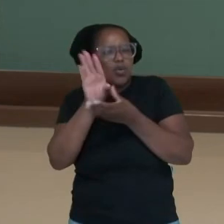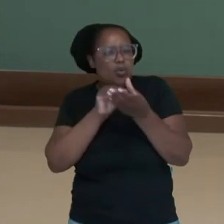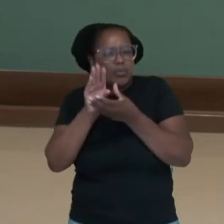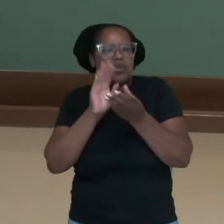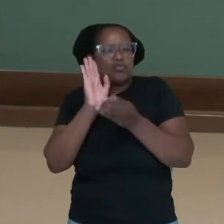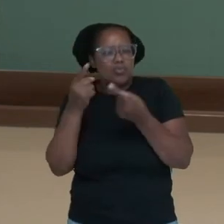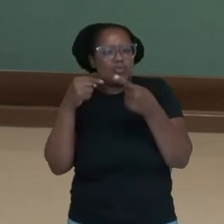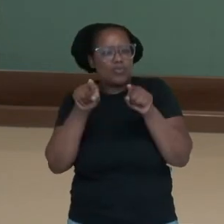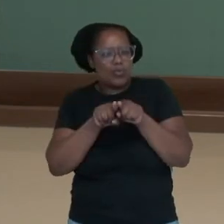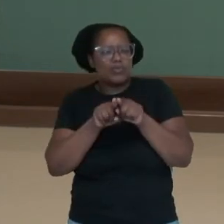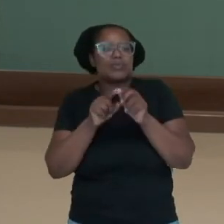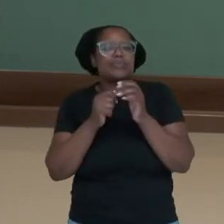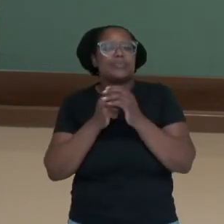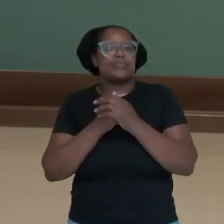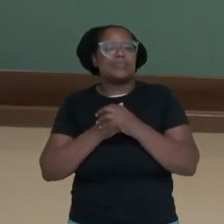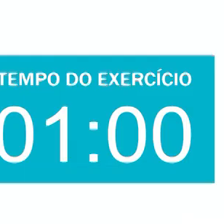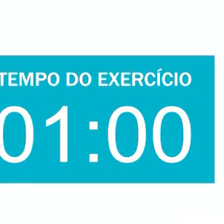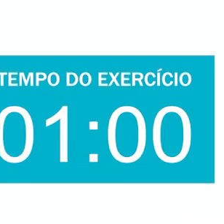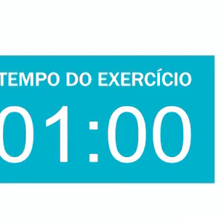retorno.